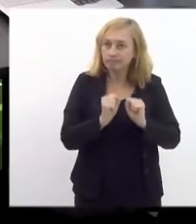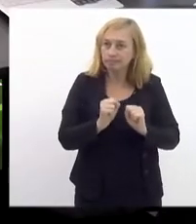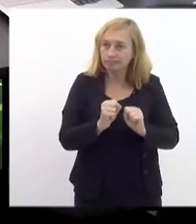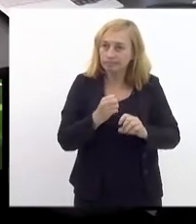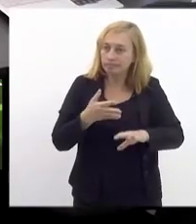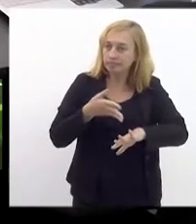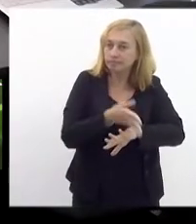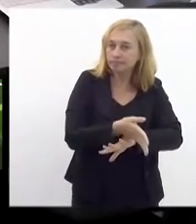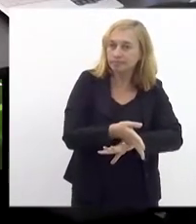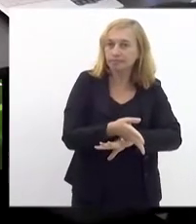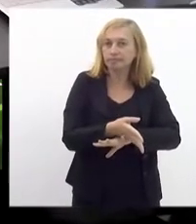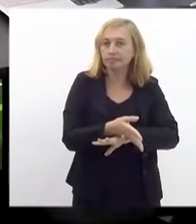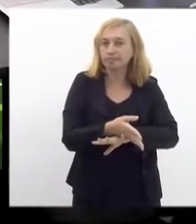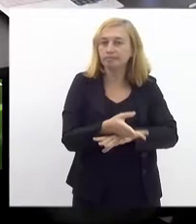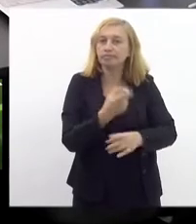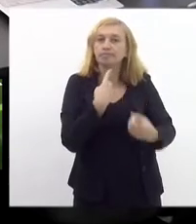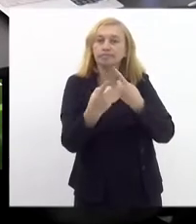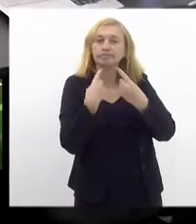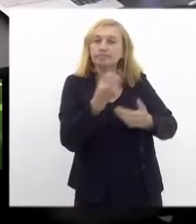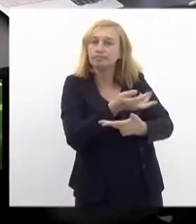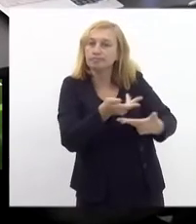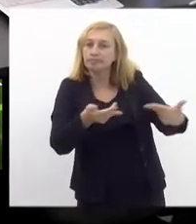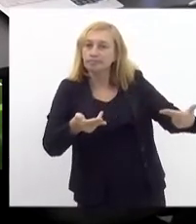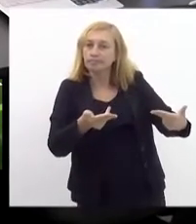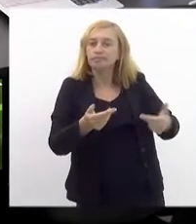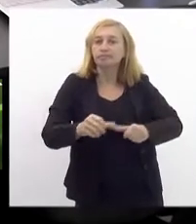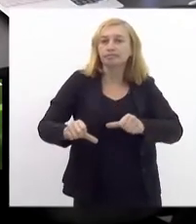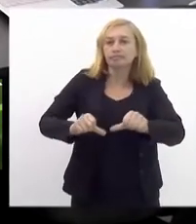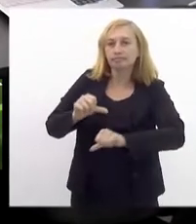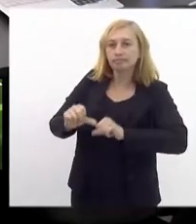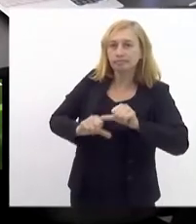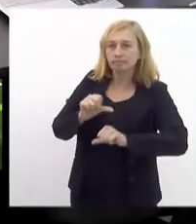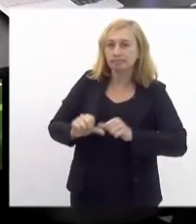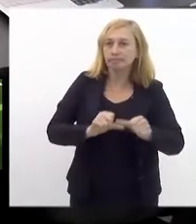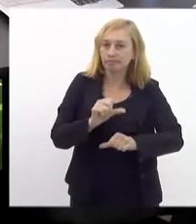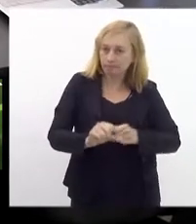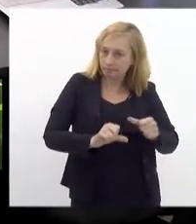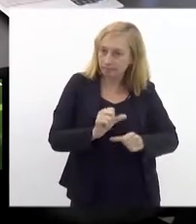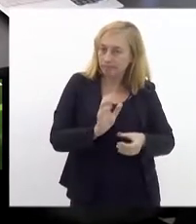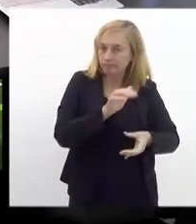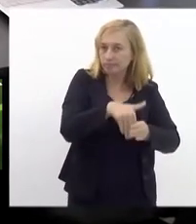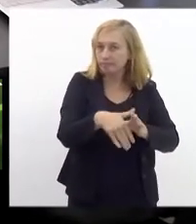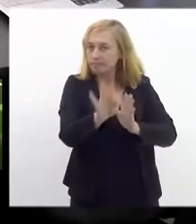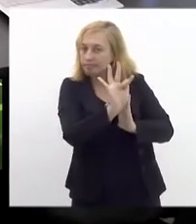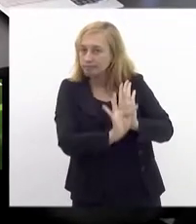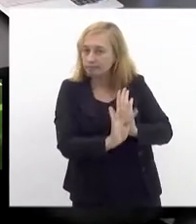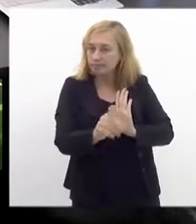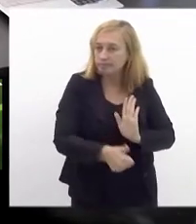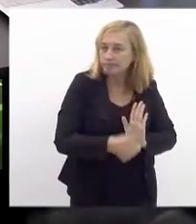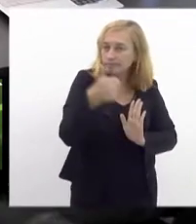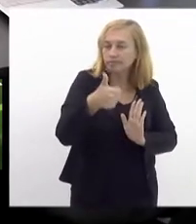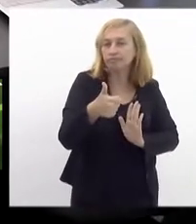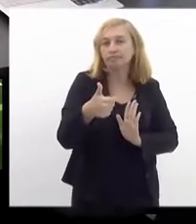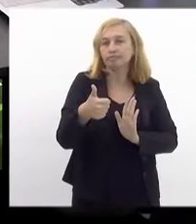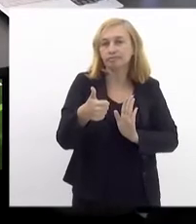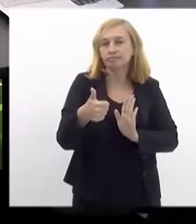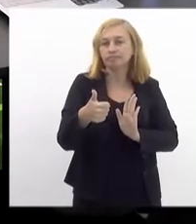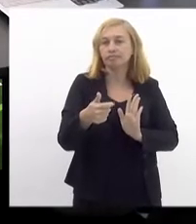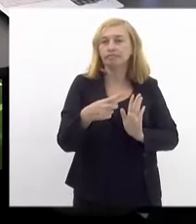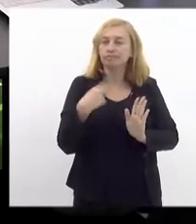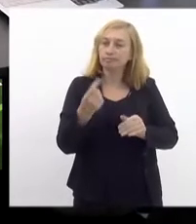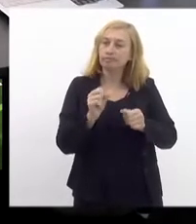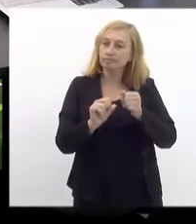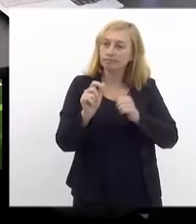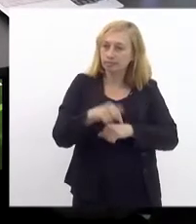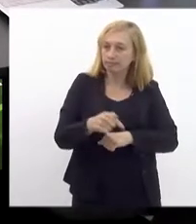pelo crivo de sucessivas discussões, sucessivas trocas. As chances de votar um texto melhor aumentam muito. Então, é isso que a gente está fazendo aqui.